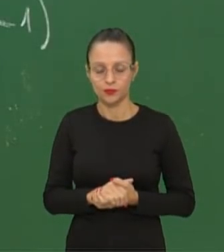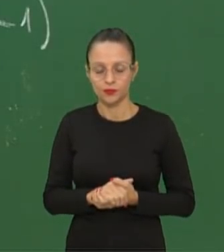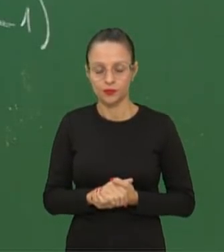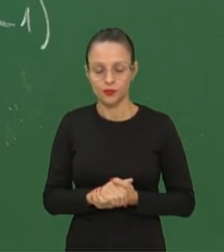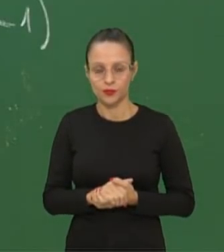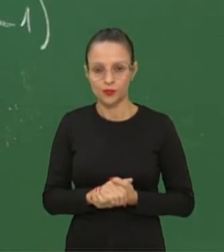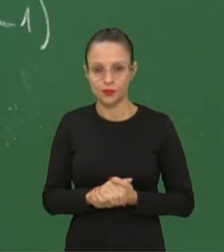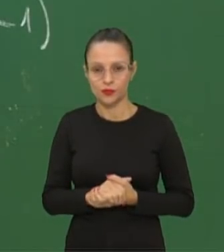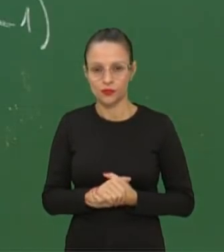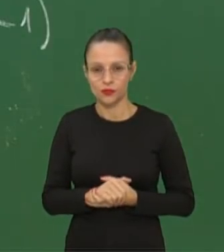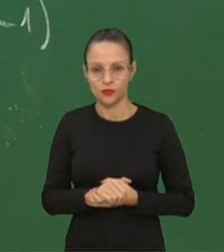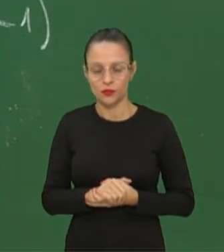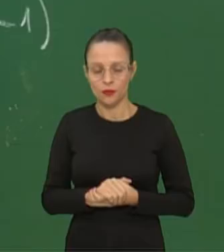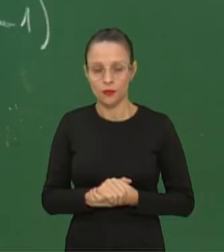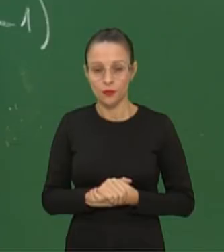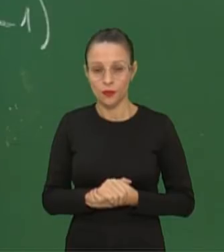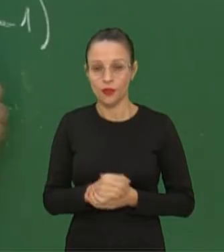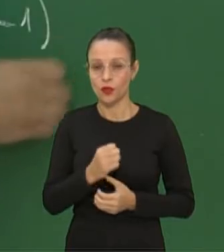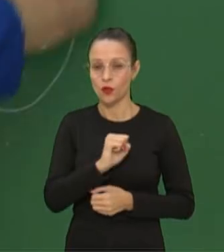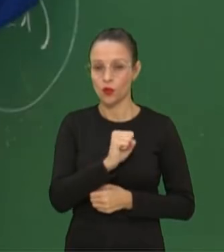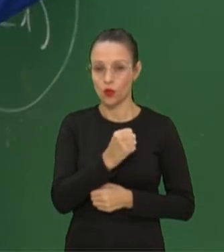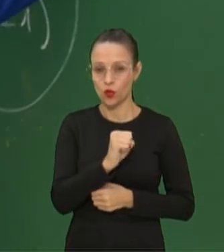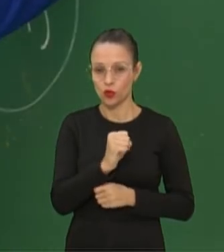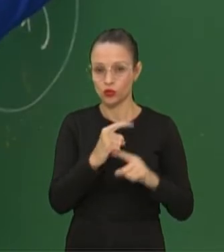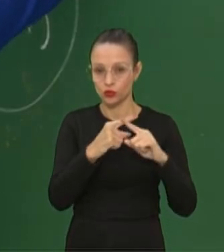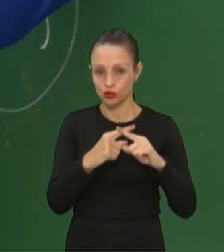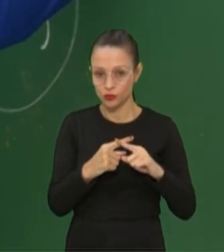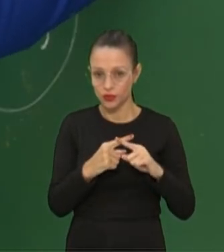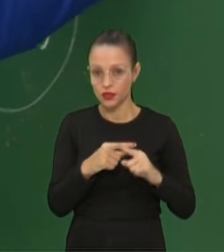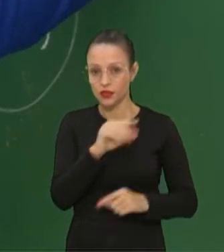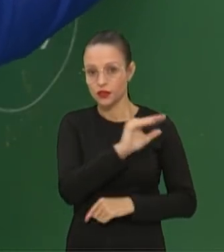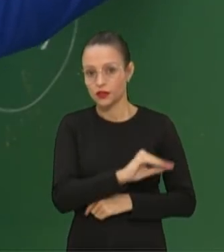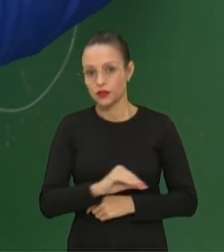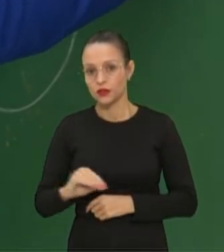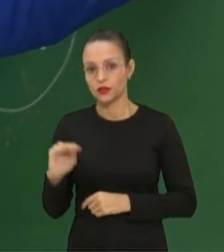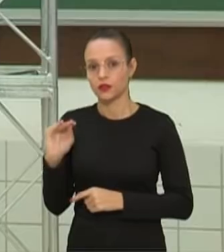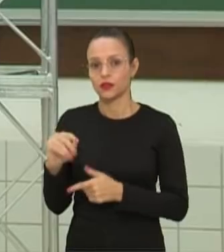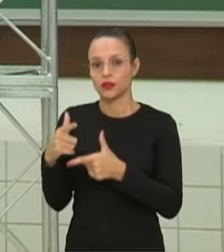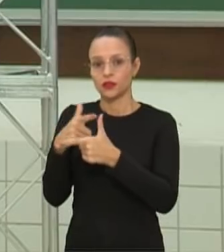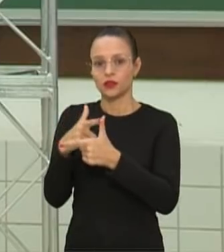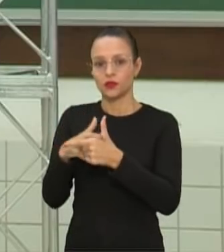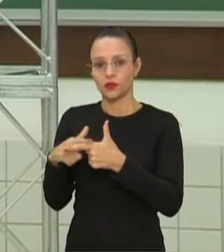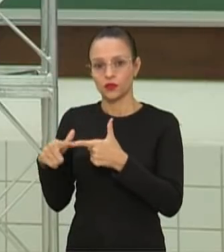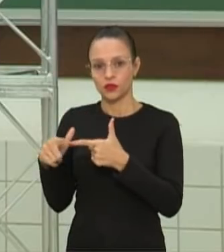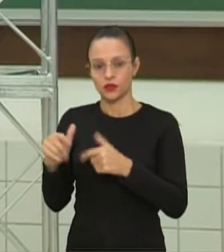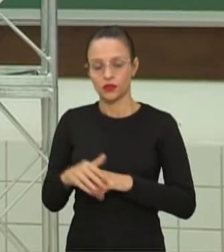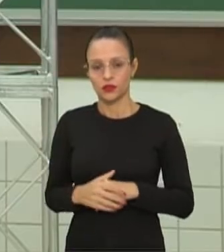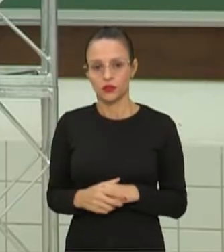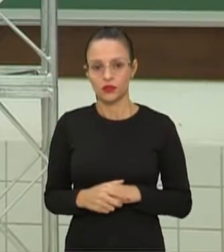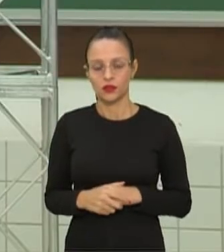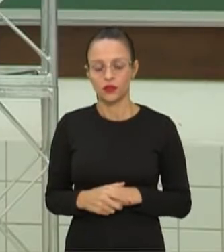menos. O 8 está multiplicando, vai vir para o outro lado, dividindo.